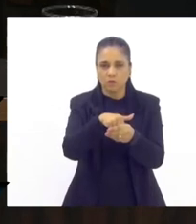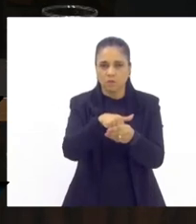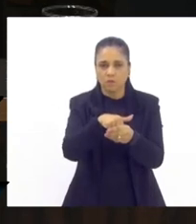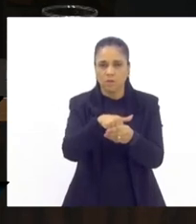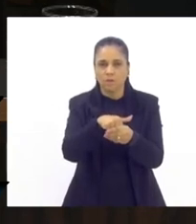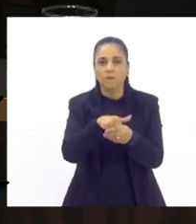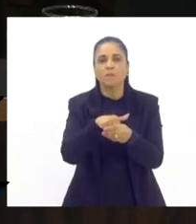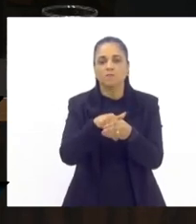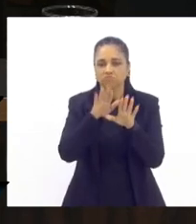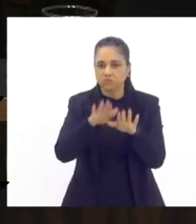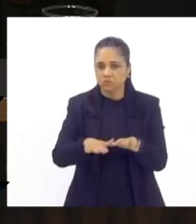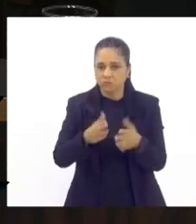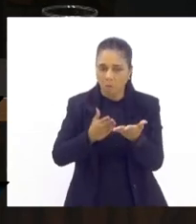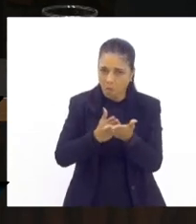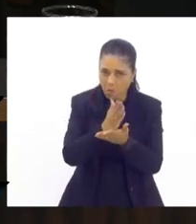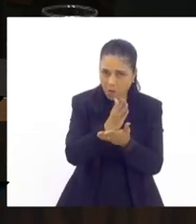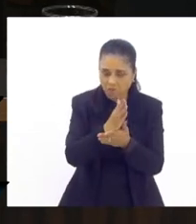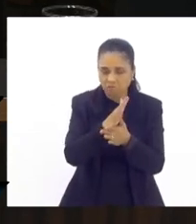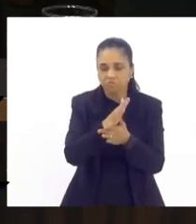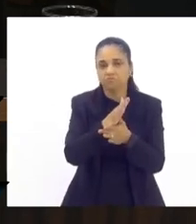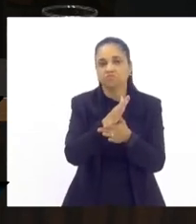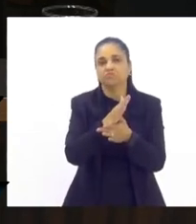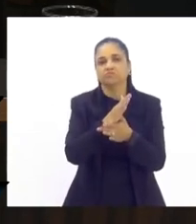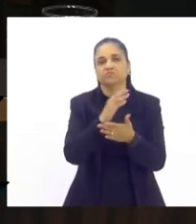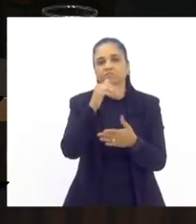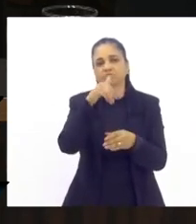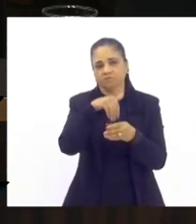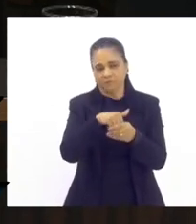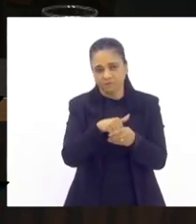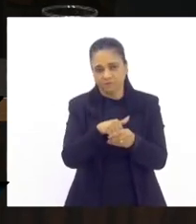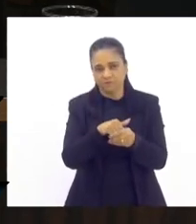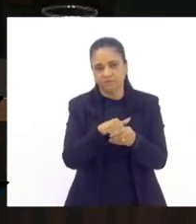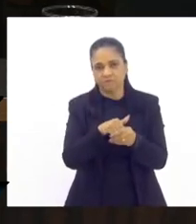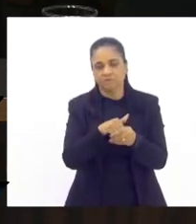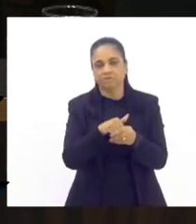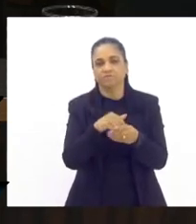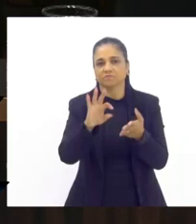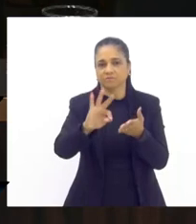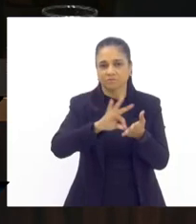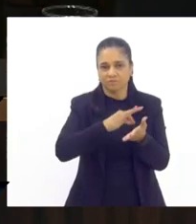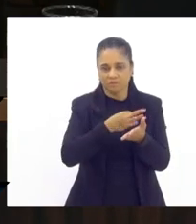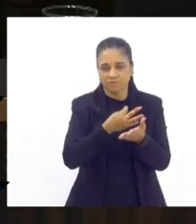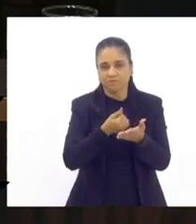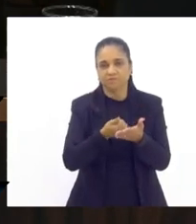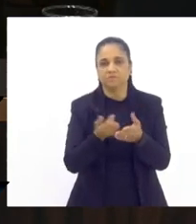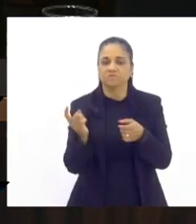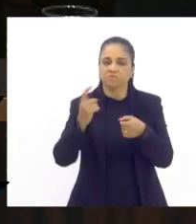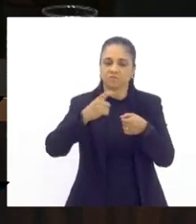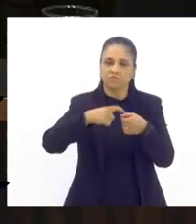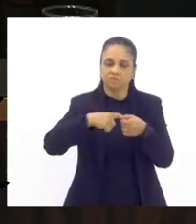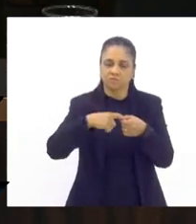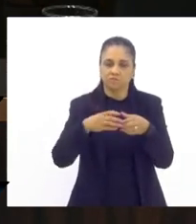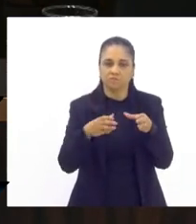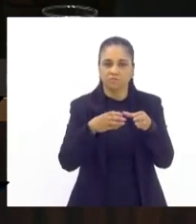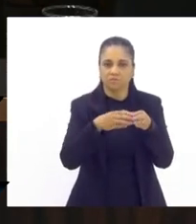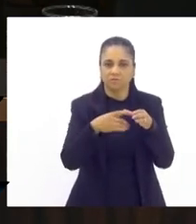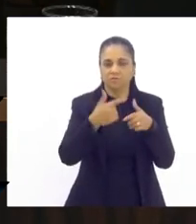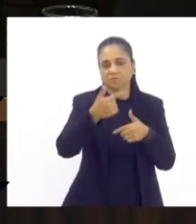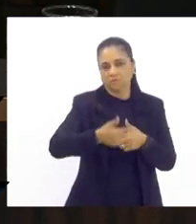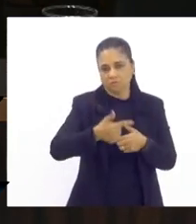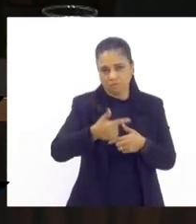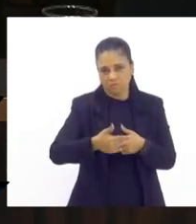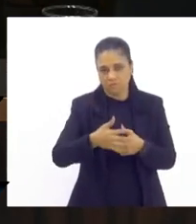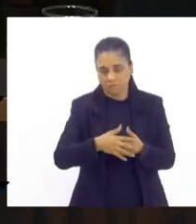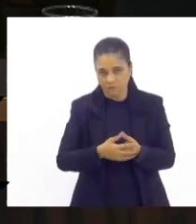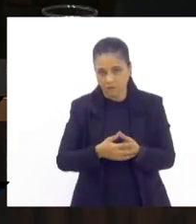que aprovam, permaneçam como estão. Aprovado. Em primeira, retorna em segunda.